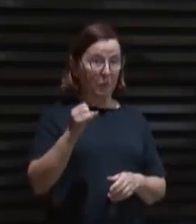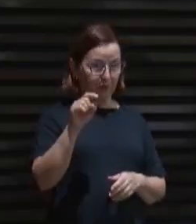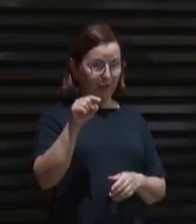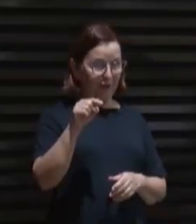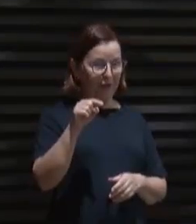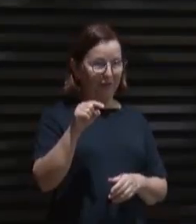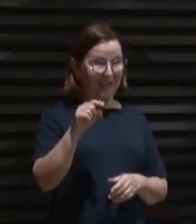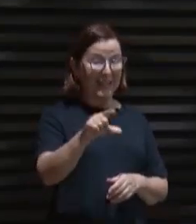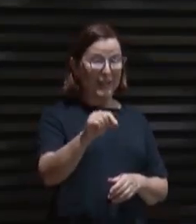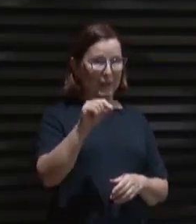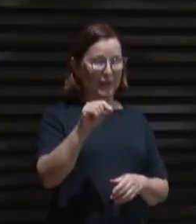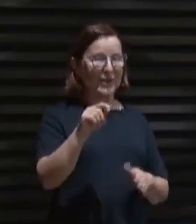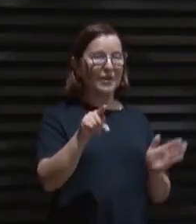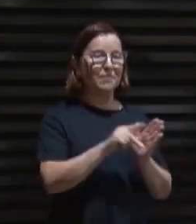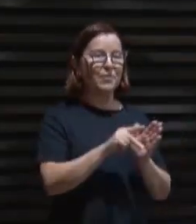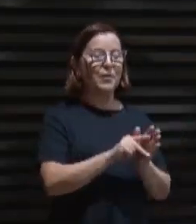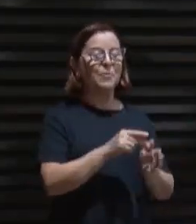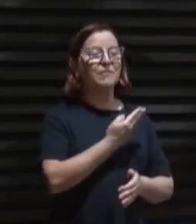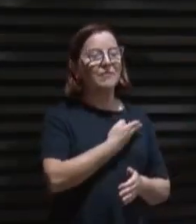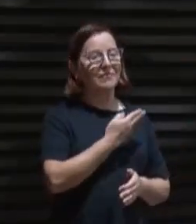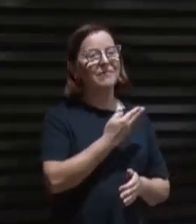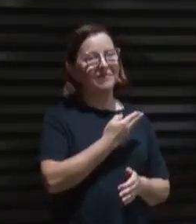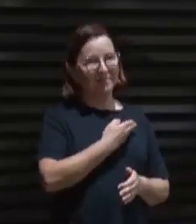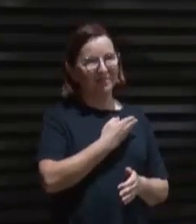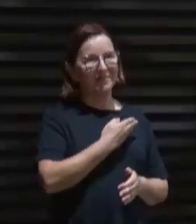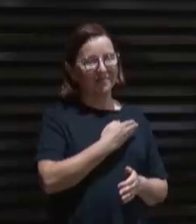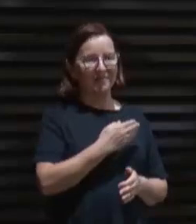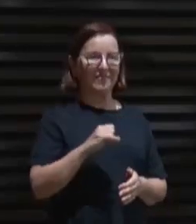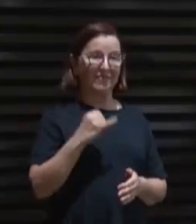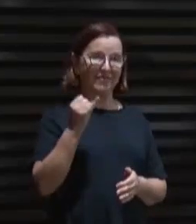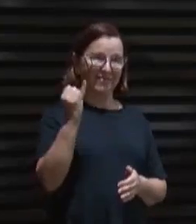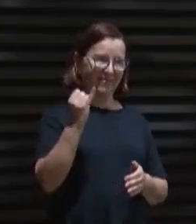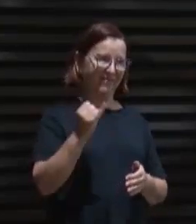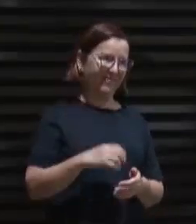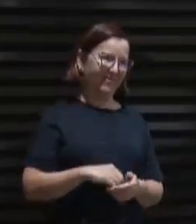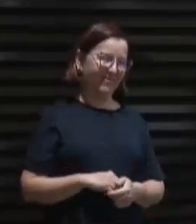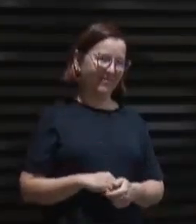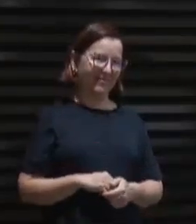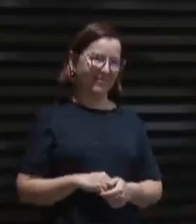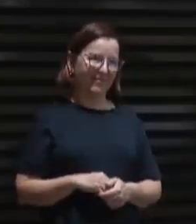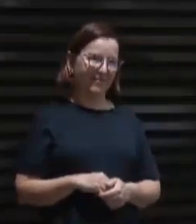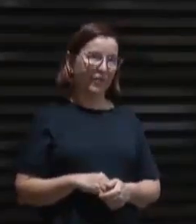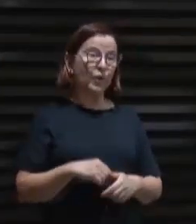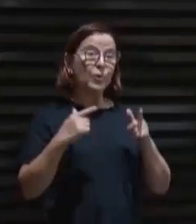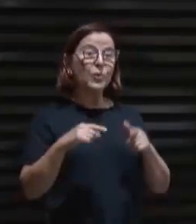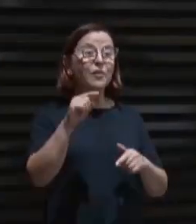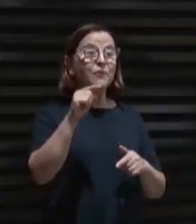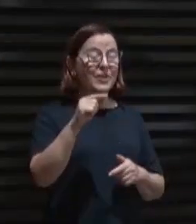anda. Quem são os seus amigos? Onde você